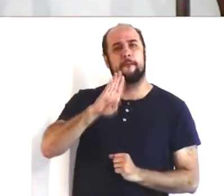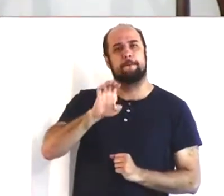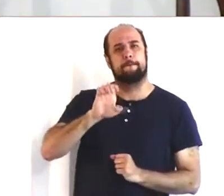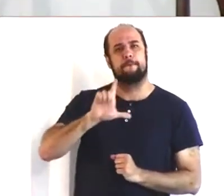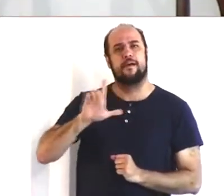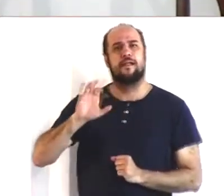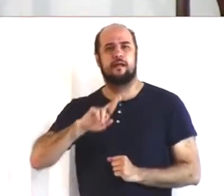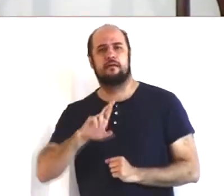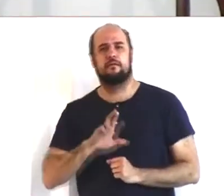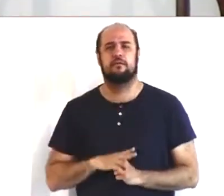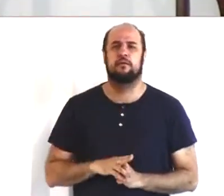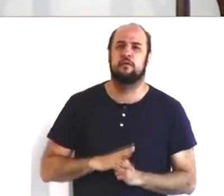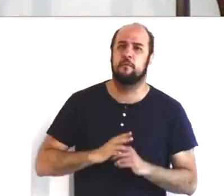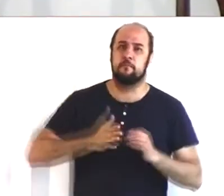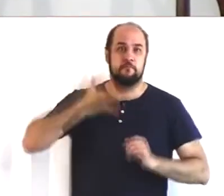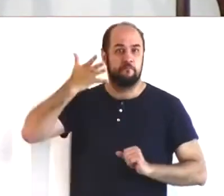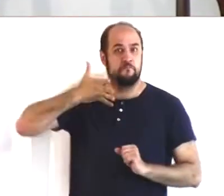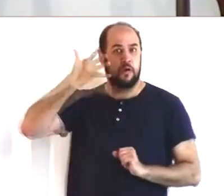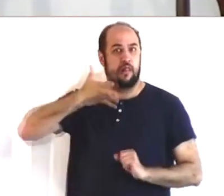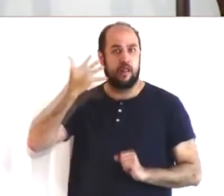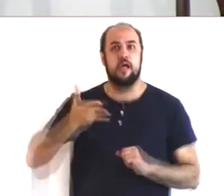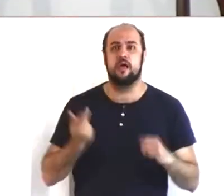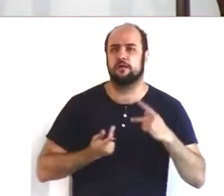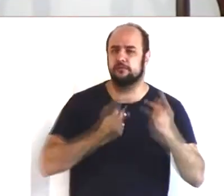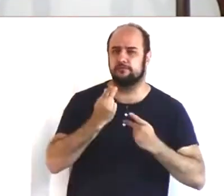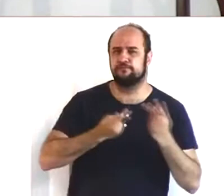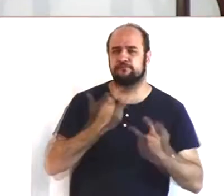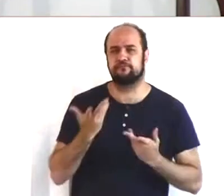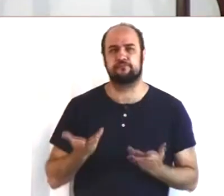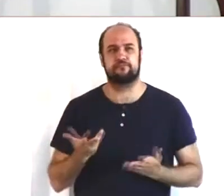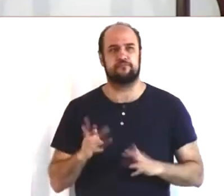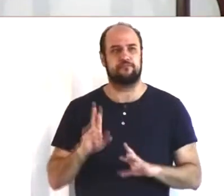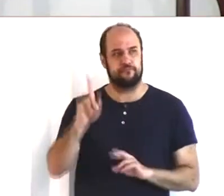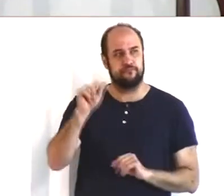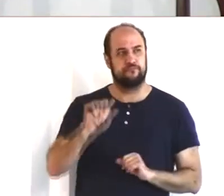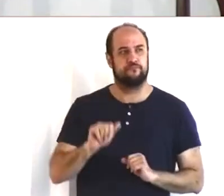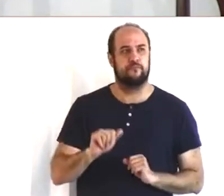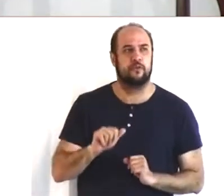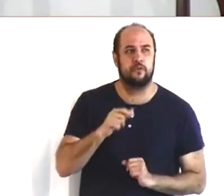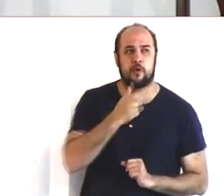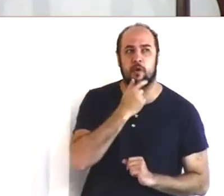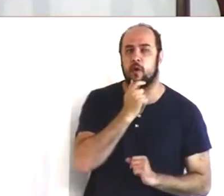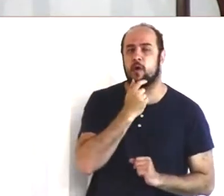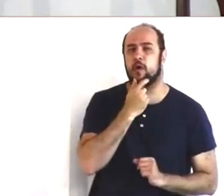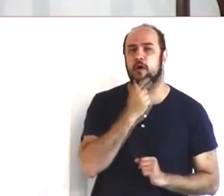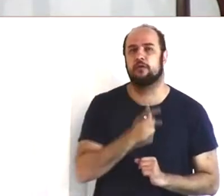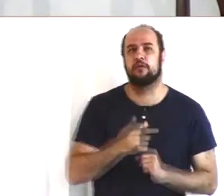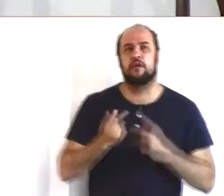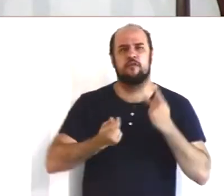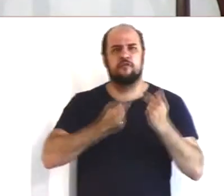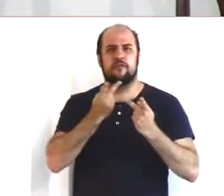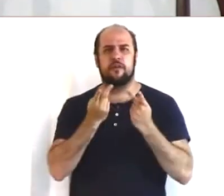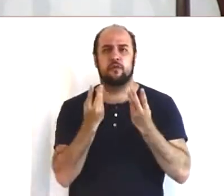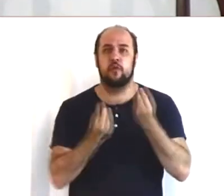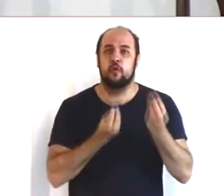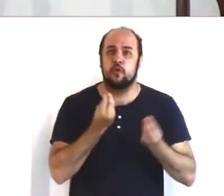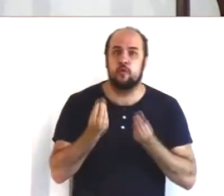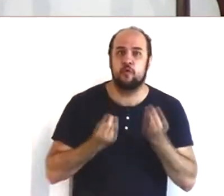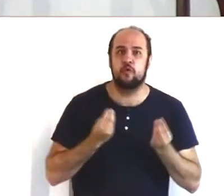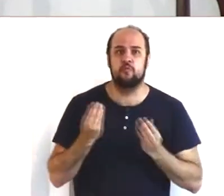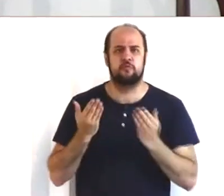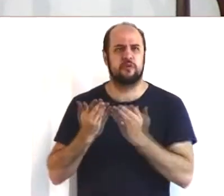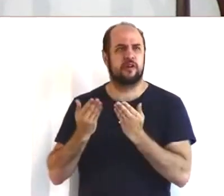foi convidado a dar uma palestra, alguma coisa assim, no Reino Unido, e ele fez uma defesa do quanto o cristianismo